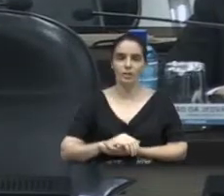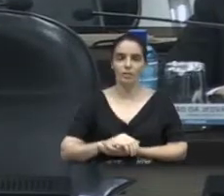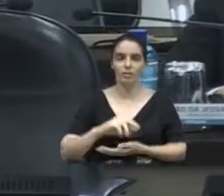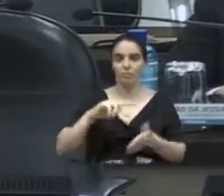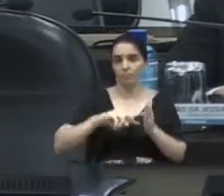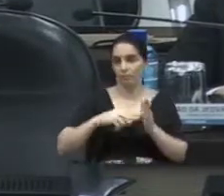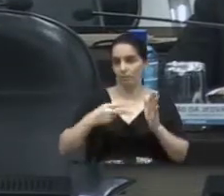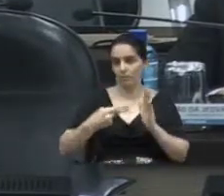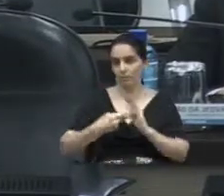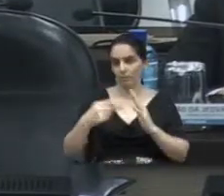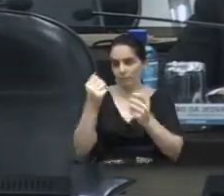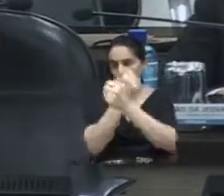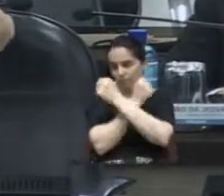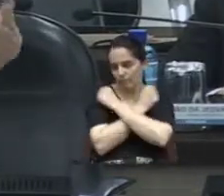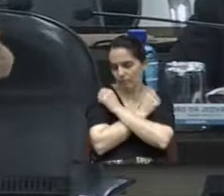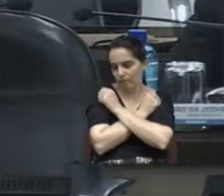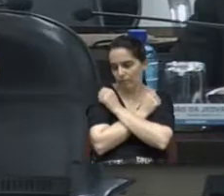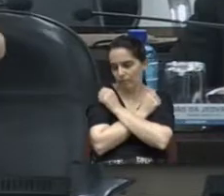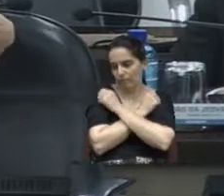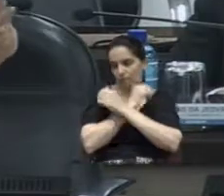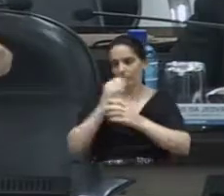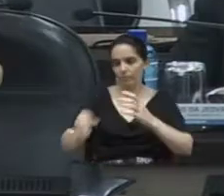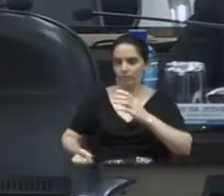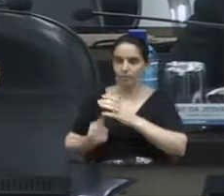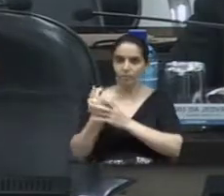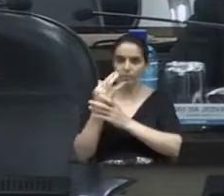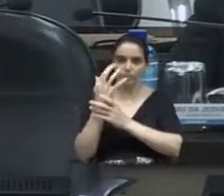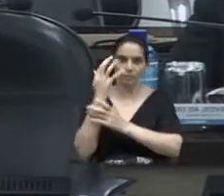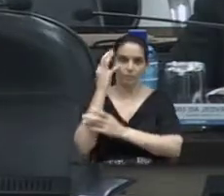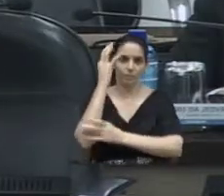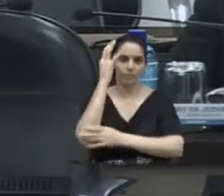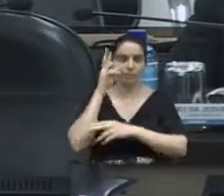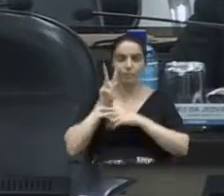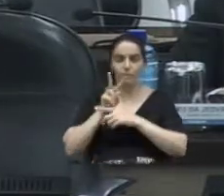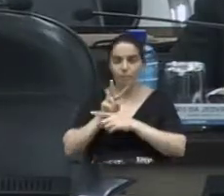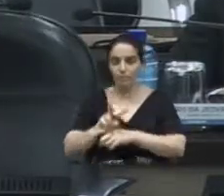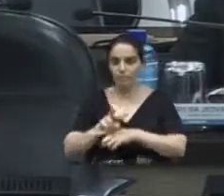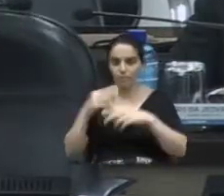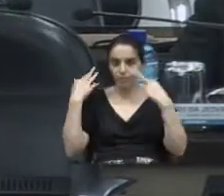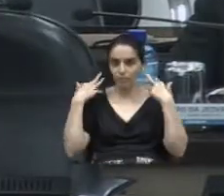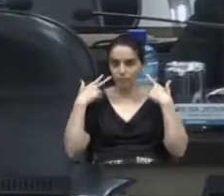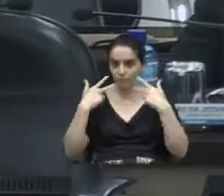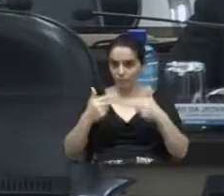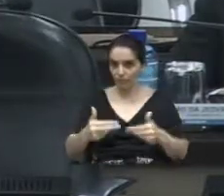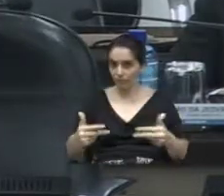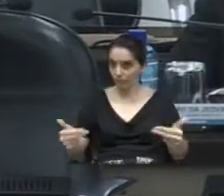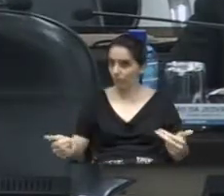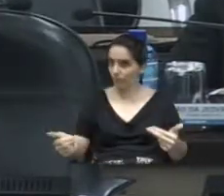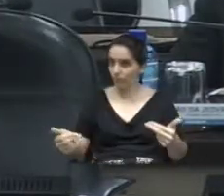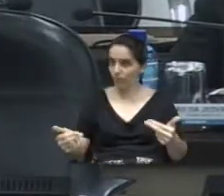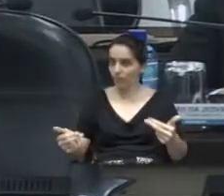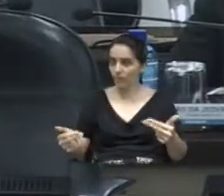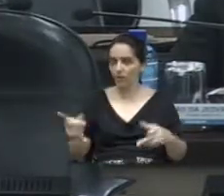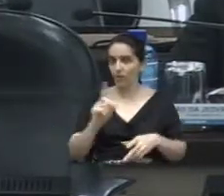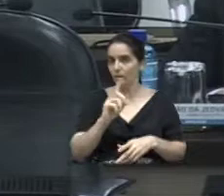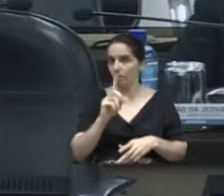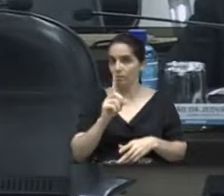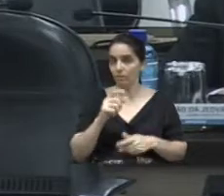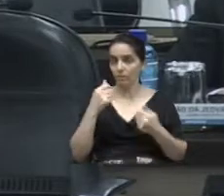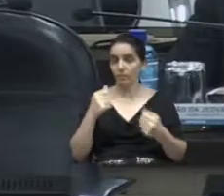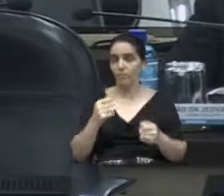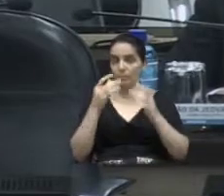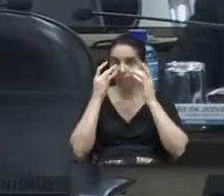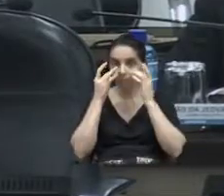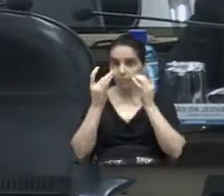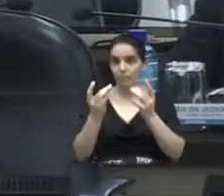né? Meio ambiente é cuidar da arvorezinha, da plantinha, do animalzinho, quando, na verdade, tem um impacto de saúde pública de